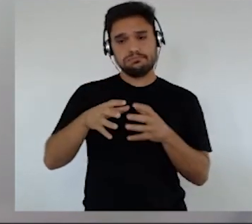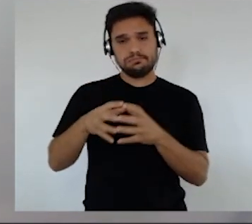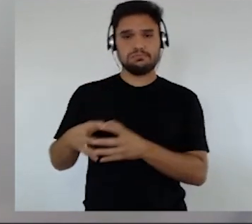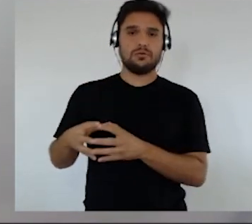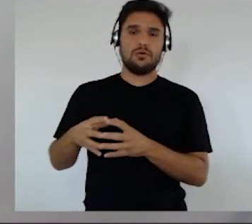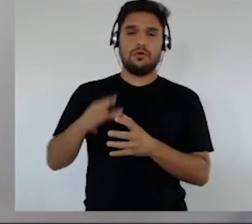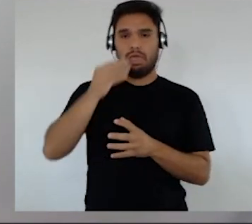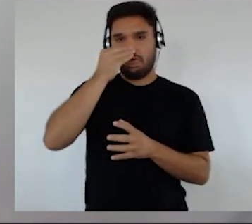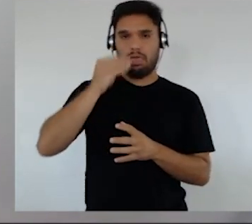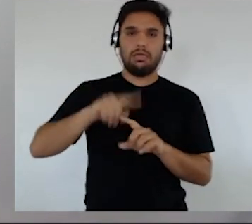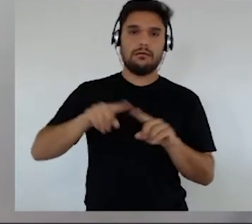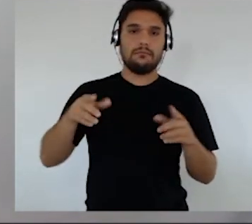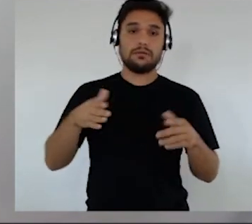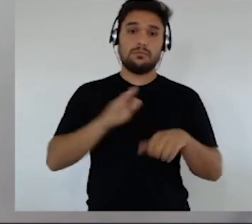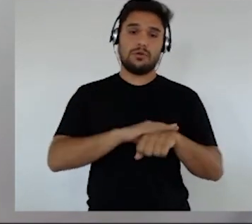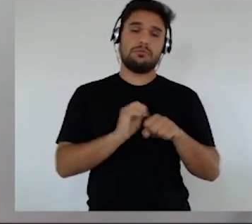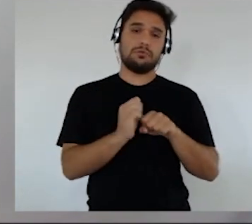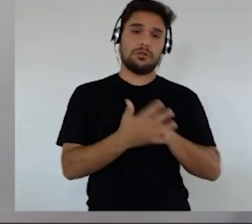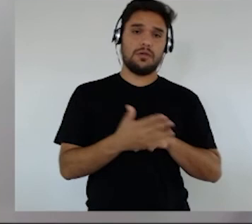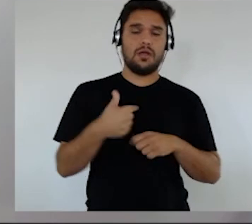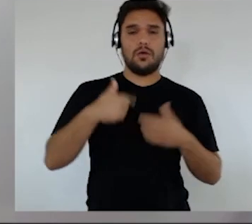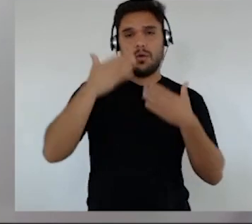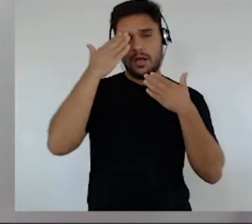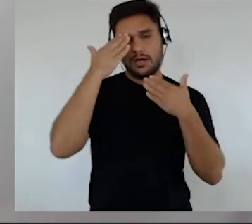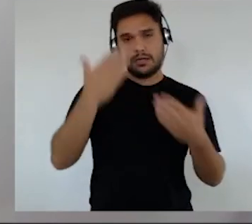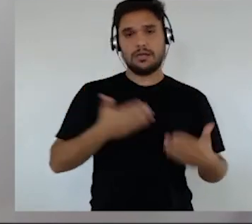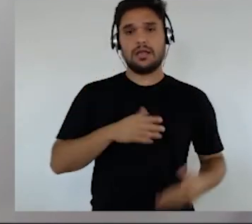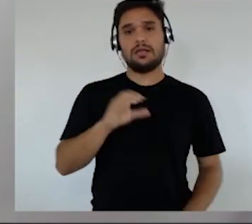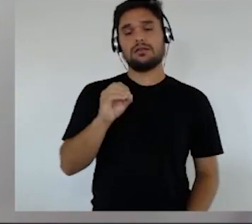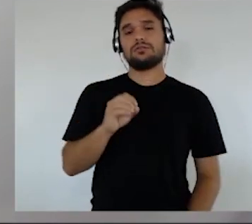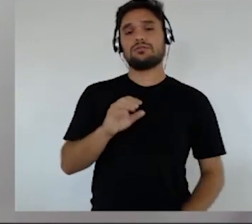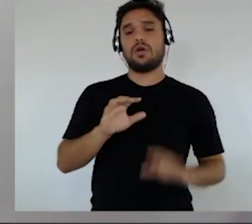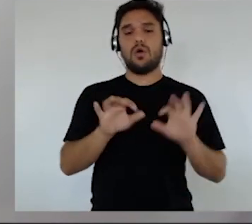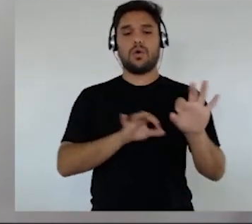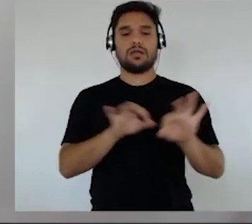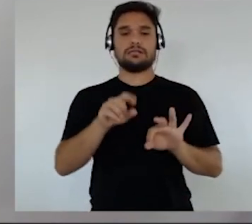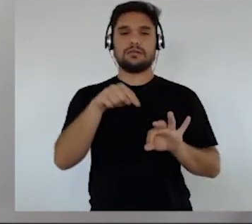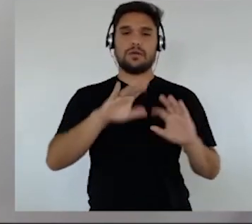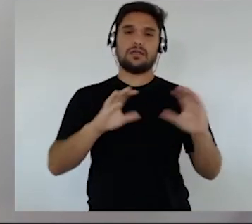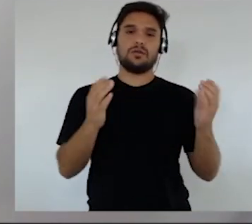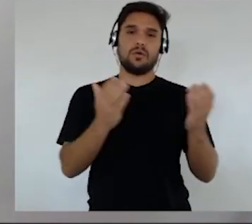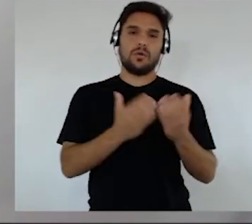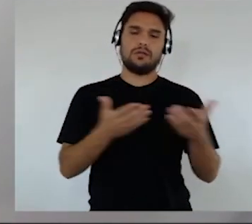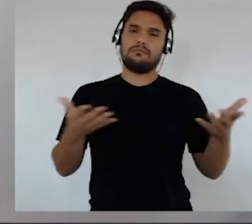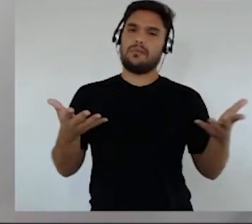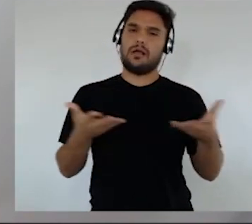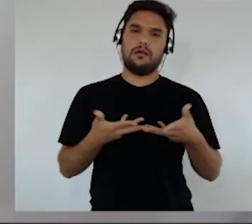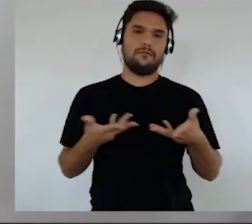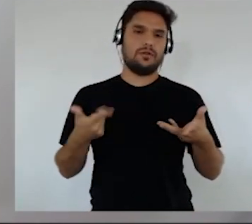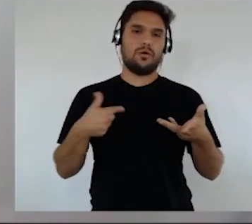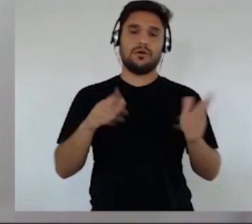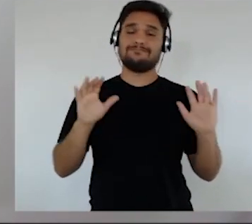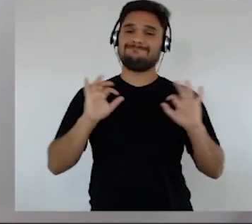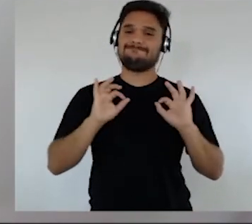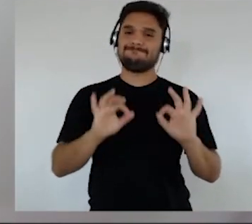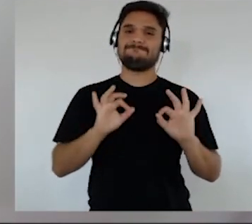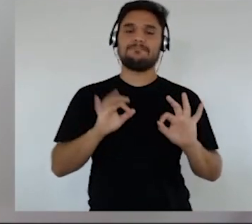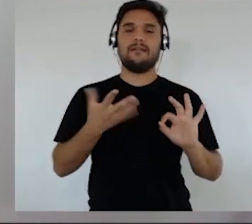nesse contexto de pandemia. É isso, eu agradeço a organização do evento, maravilhoso, incrível,